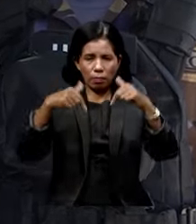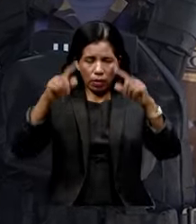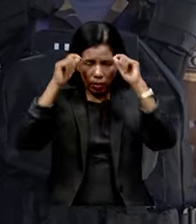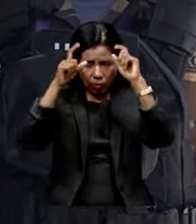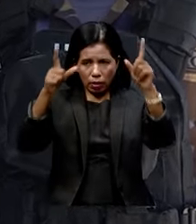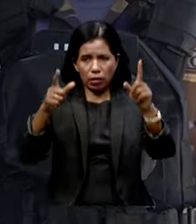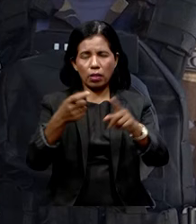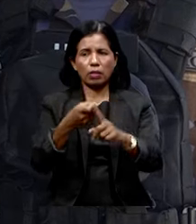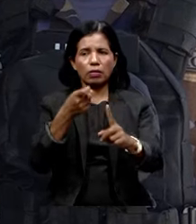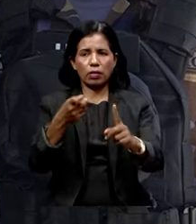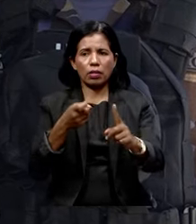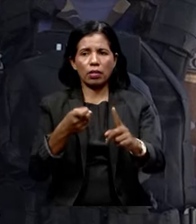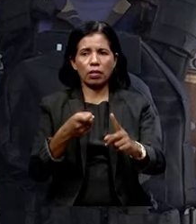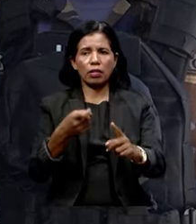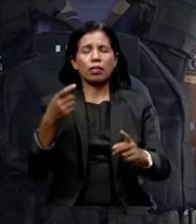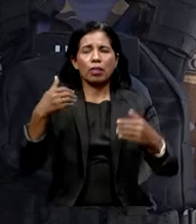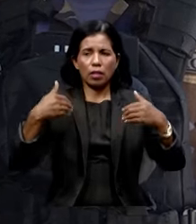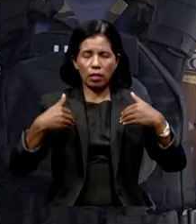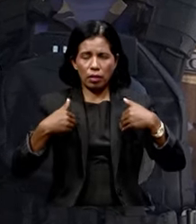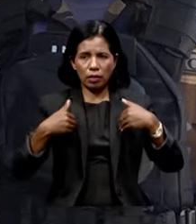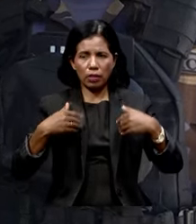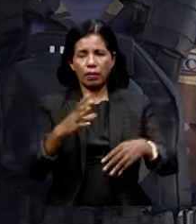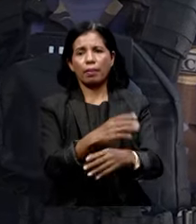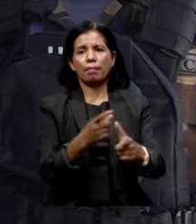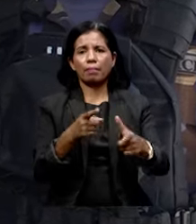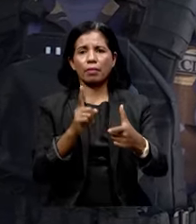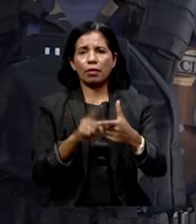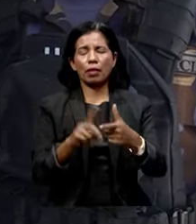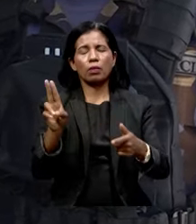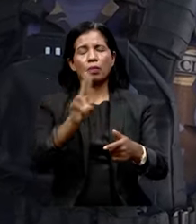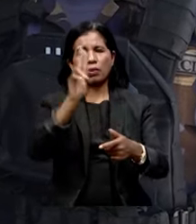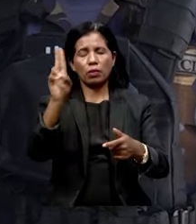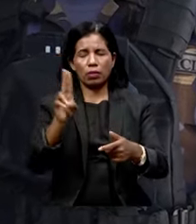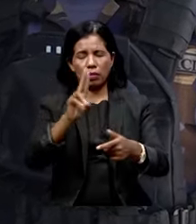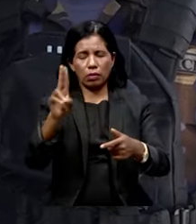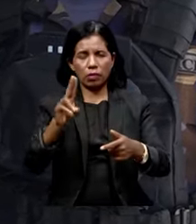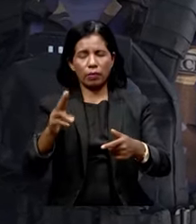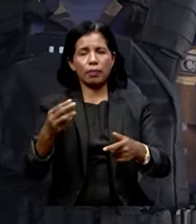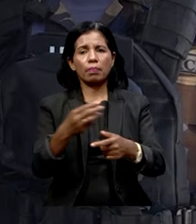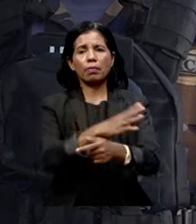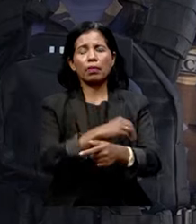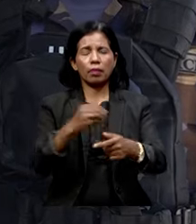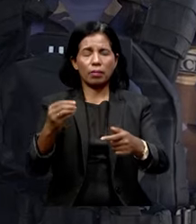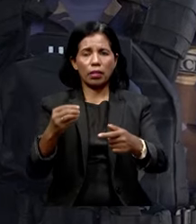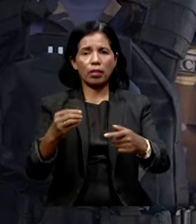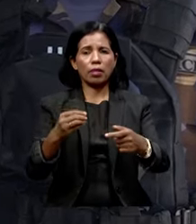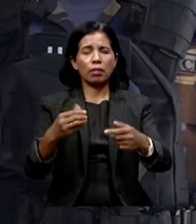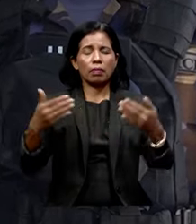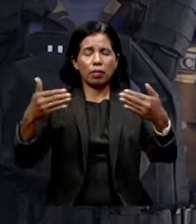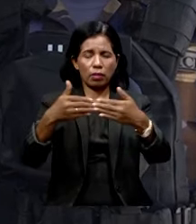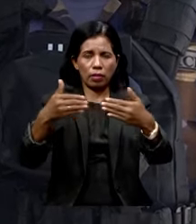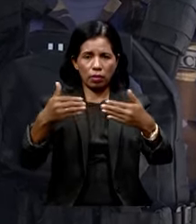Leste sei ha sei utiliza de ponto de entrada motaain. Ponto de entrada